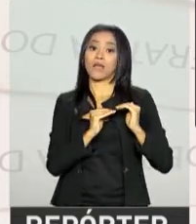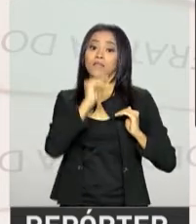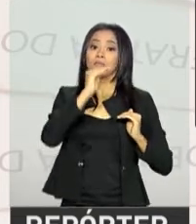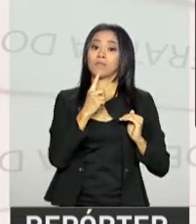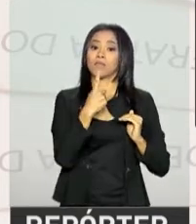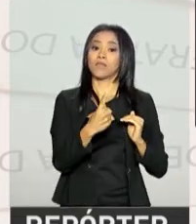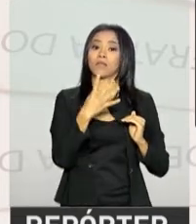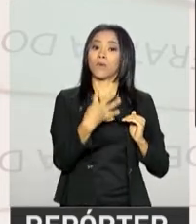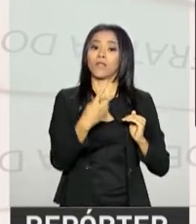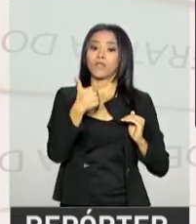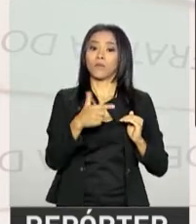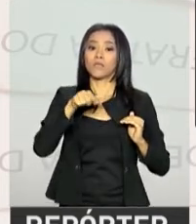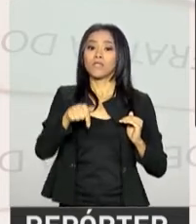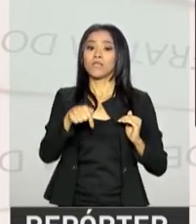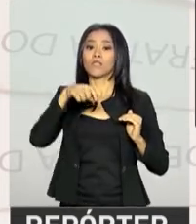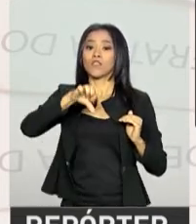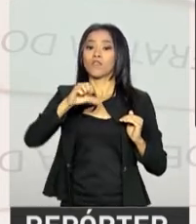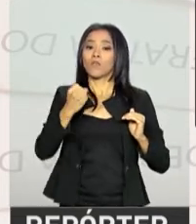R$